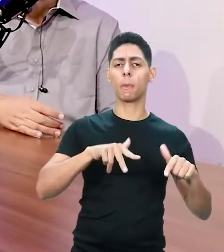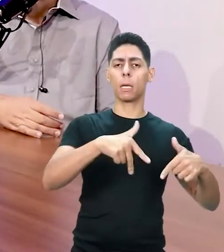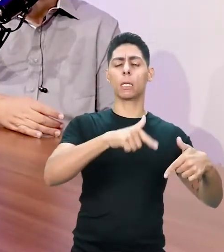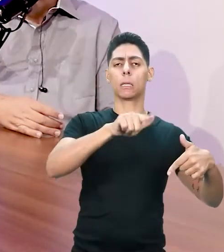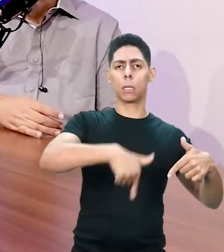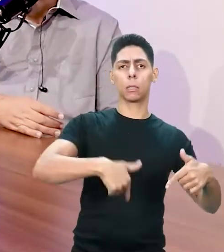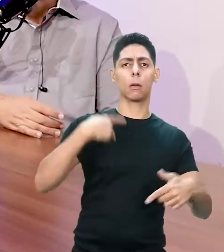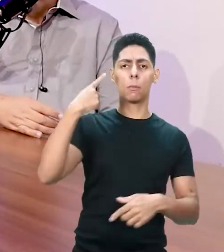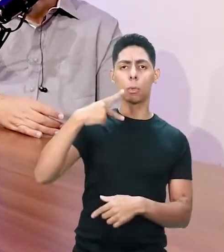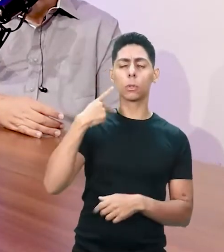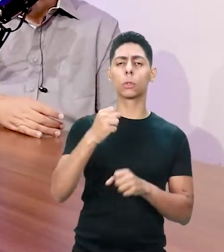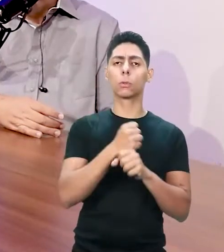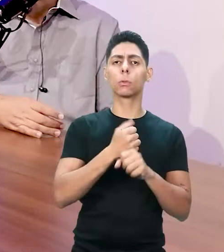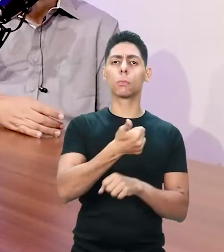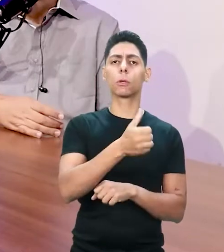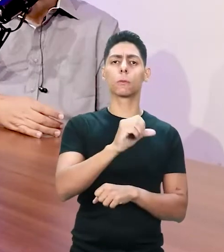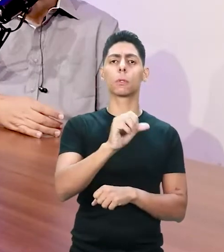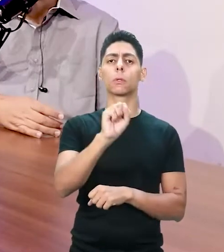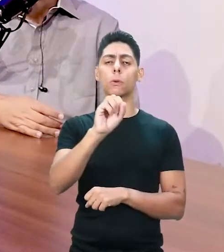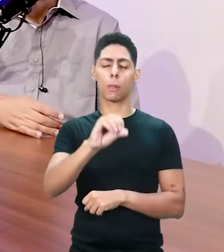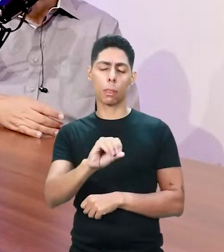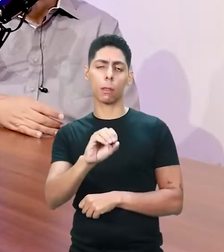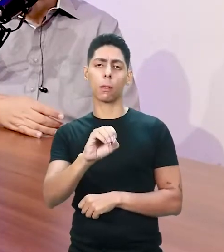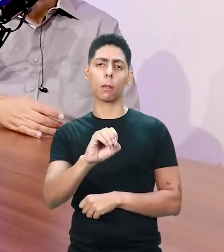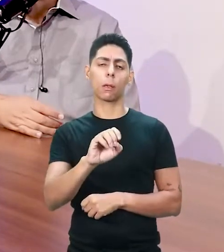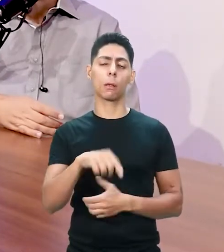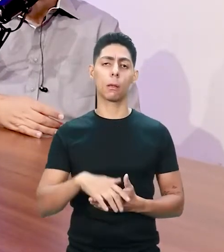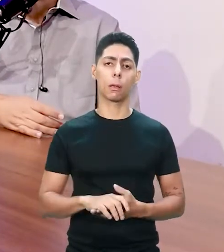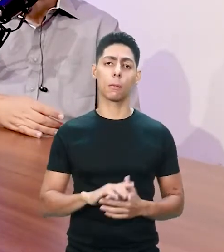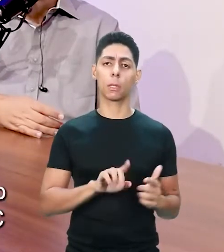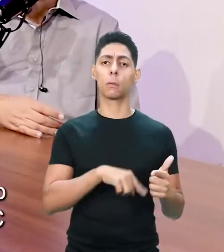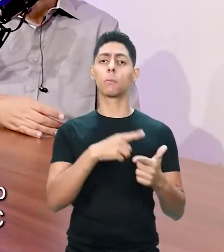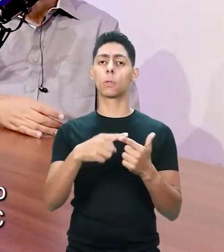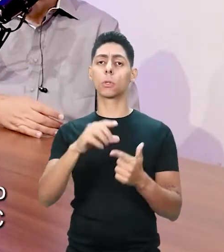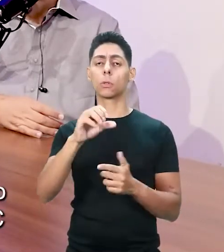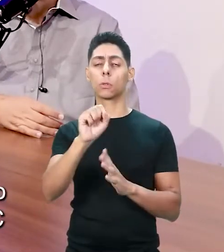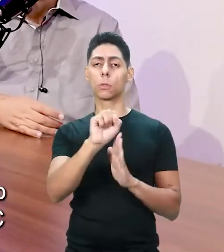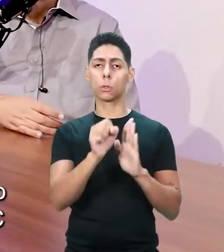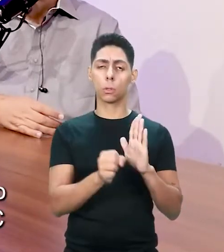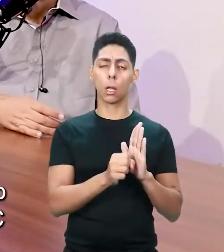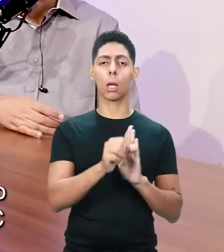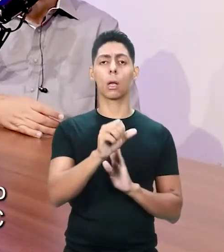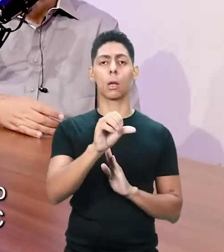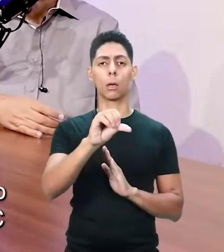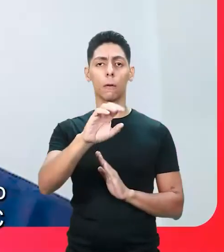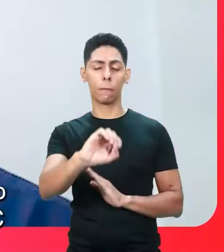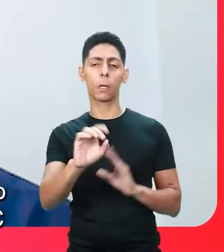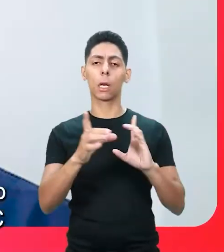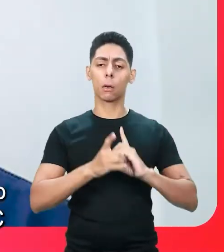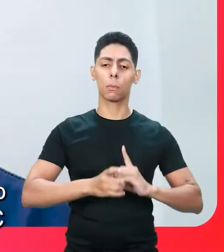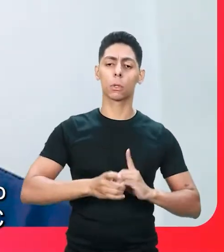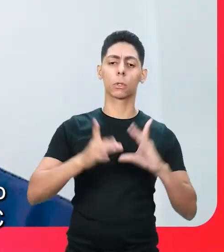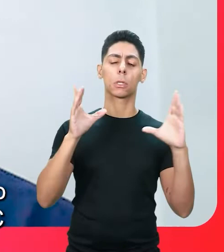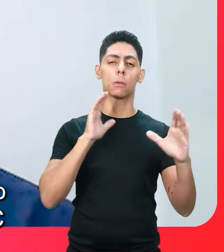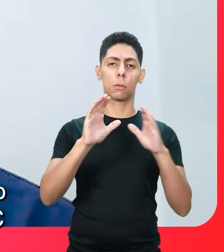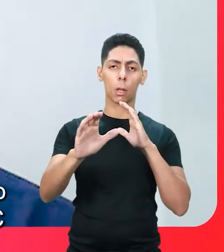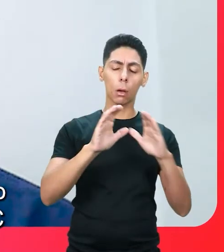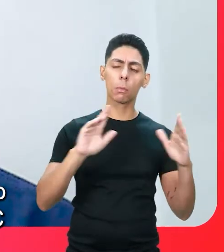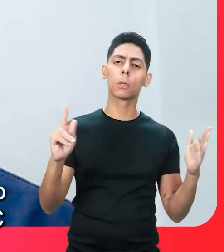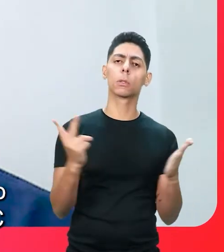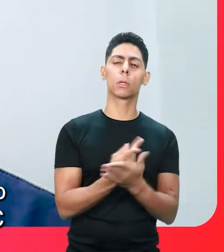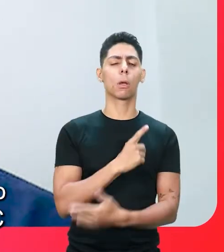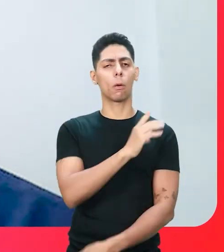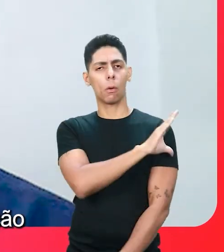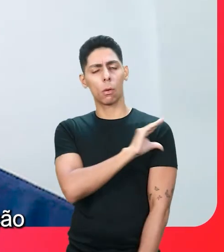anos 80 foi em movimento estudantil e movimento de bairro. Mas a partir dos anos 90 foi nos movimentos pela democratização da comunicação. Eu fui conselheiro